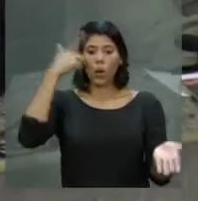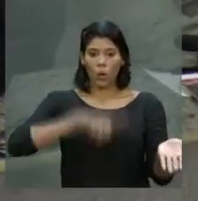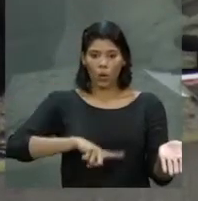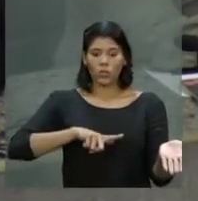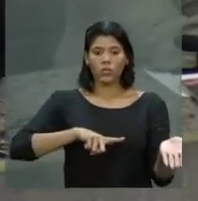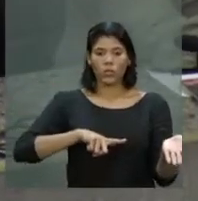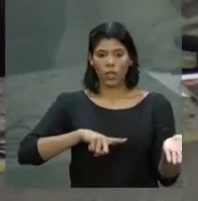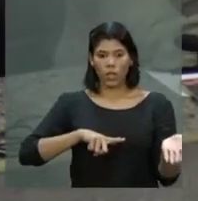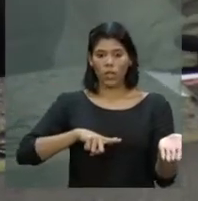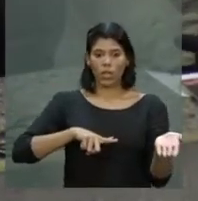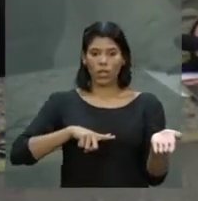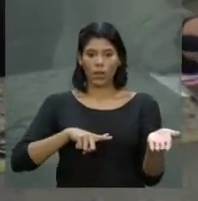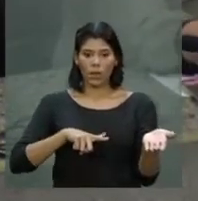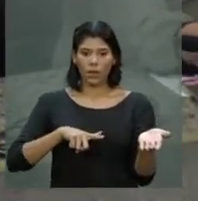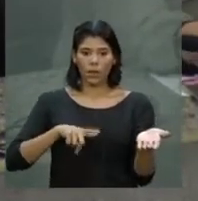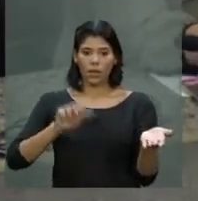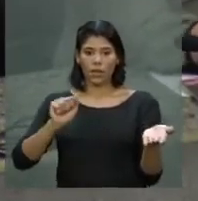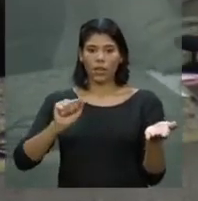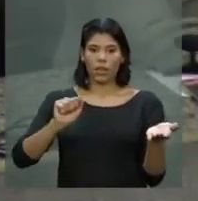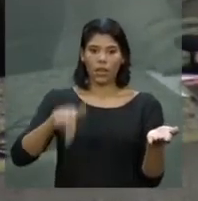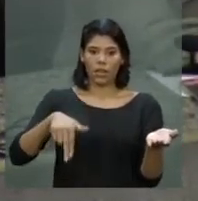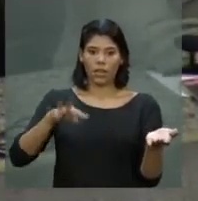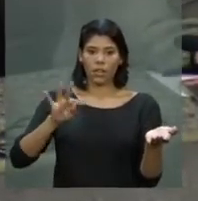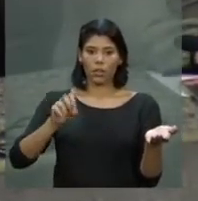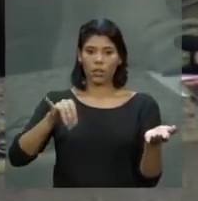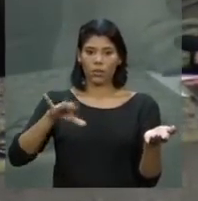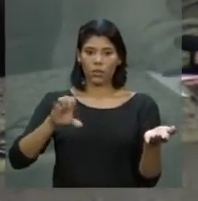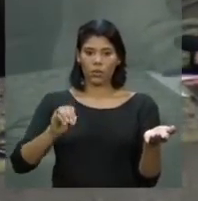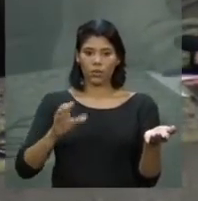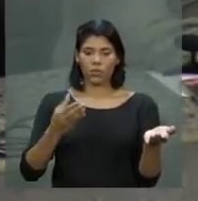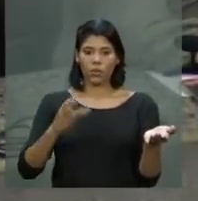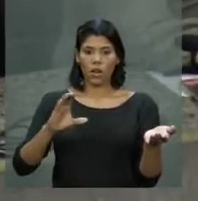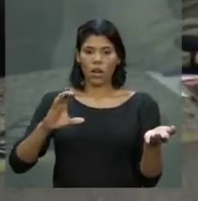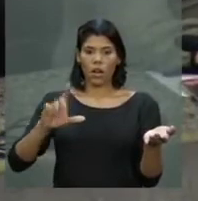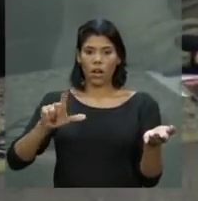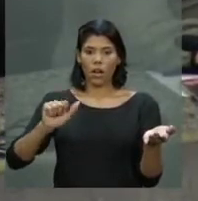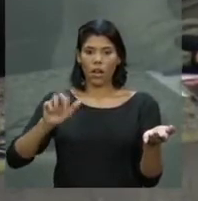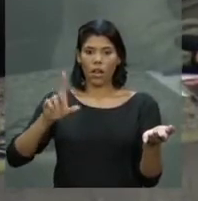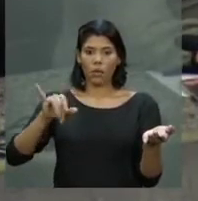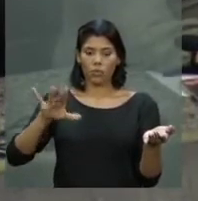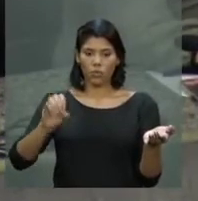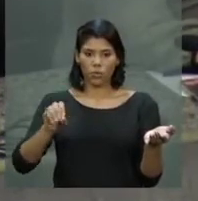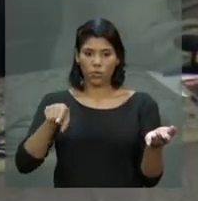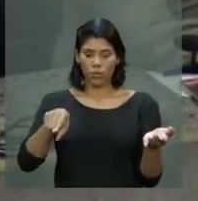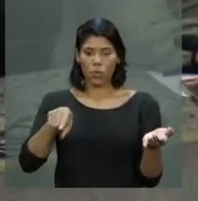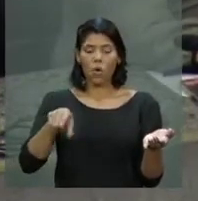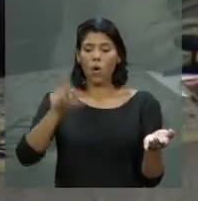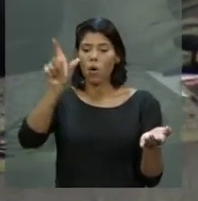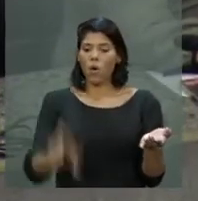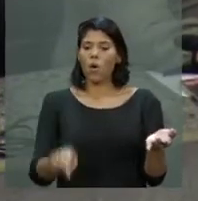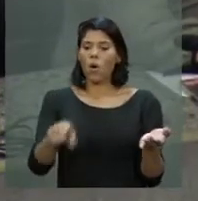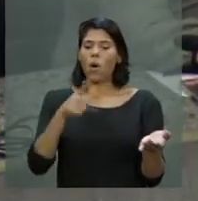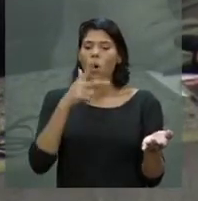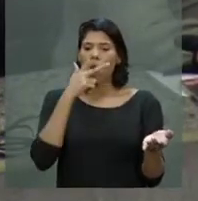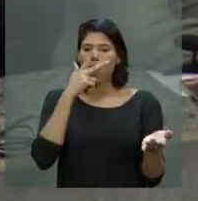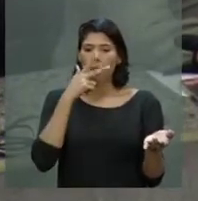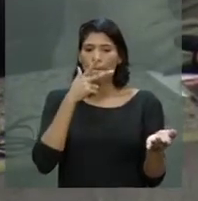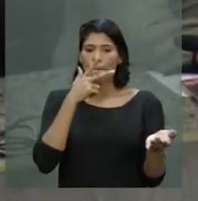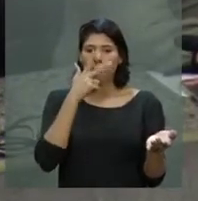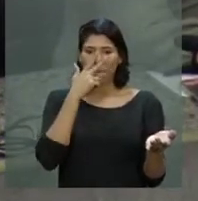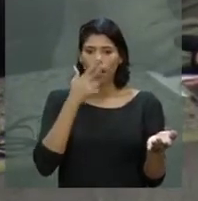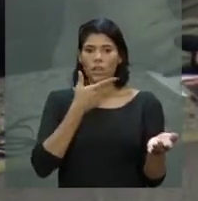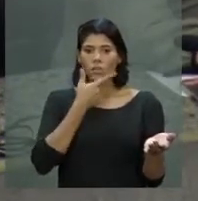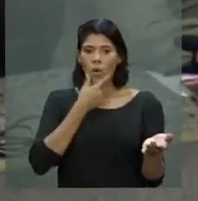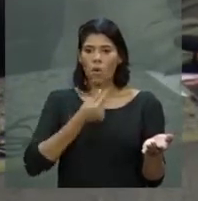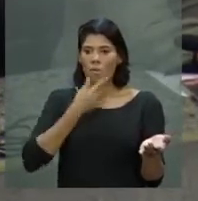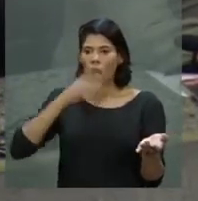inocentar o Antônio Cláudio Barbosa de Castro, um cidadão que foi acusado injustamente, né,